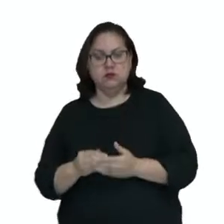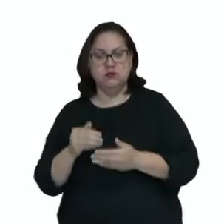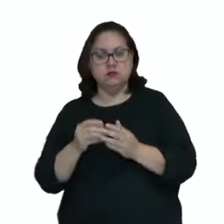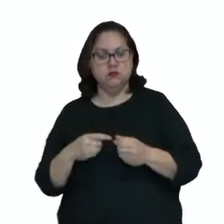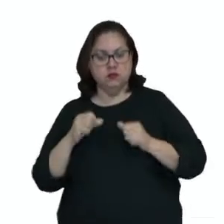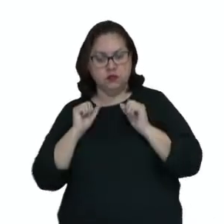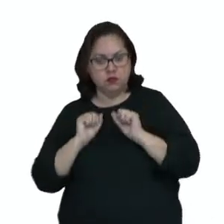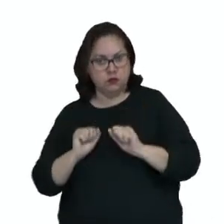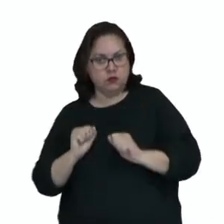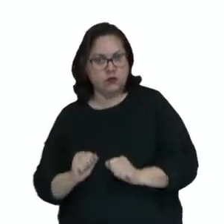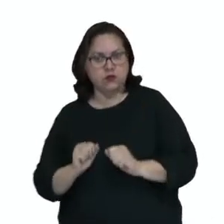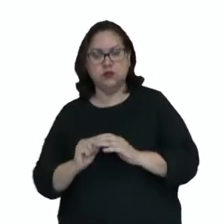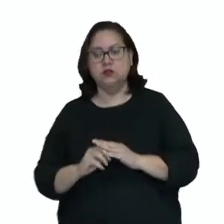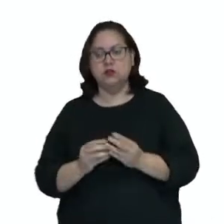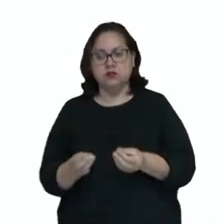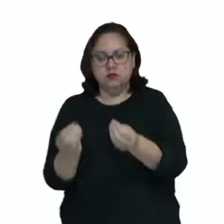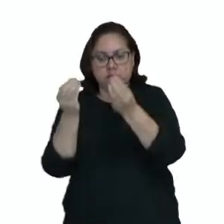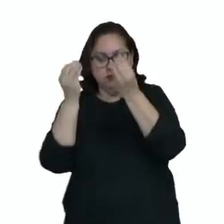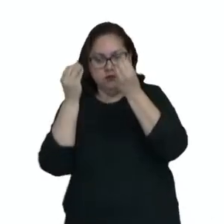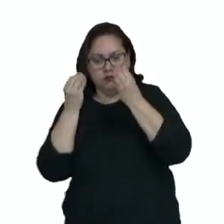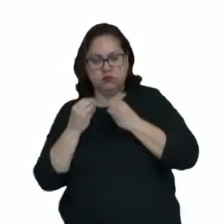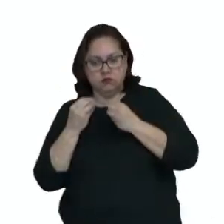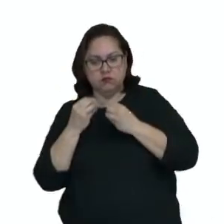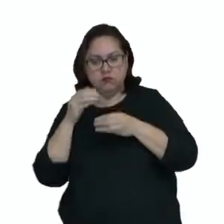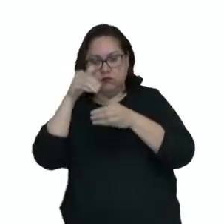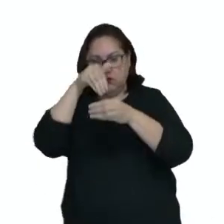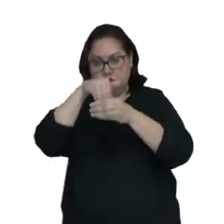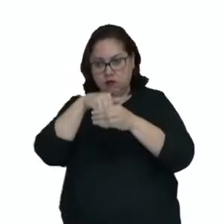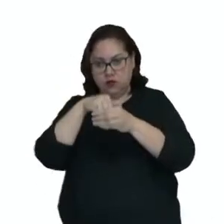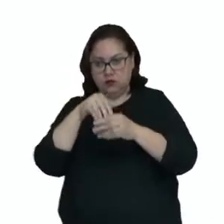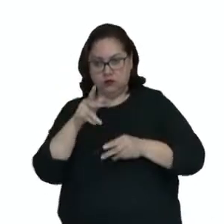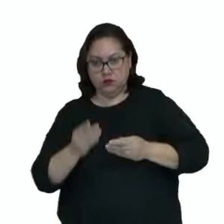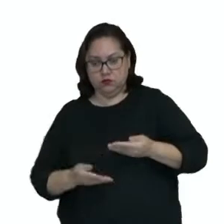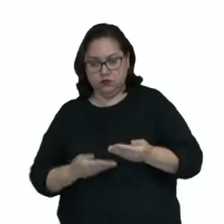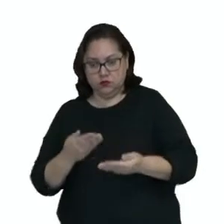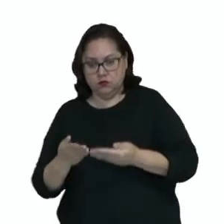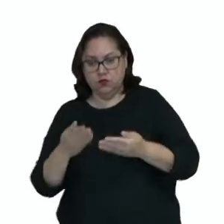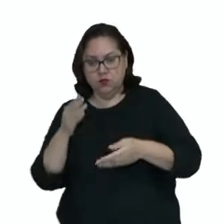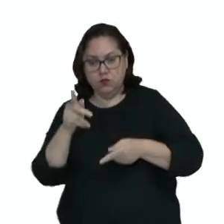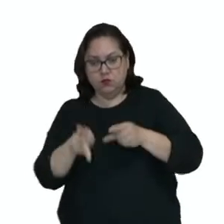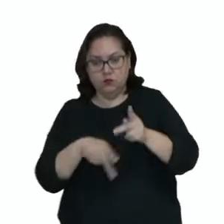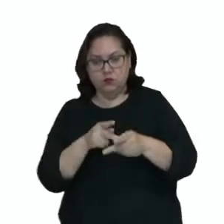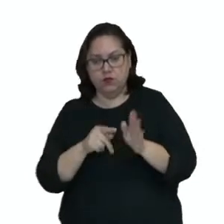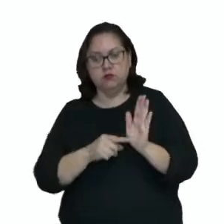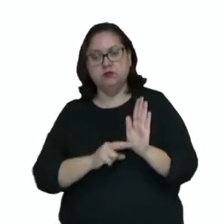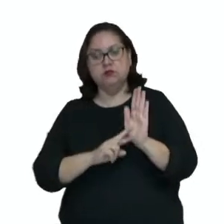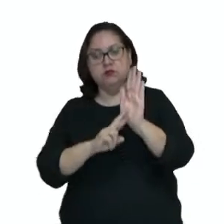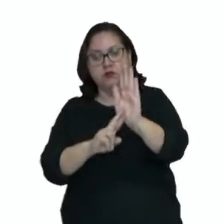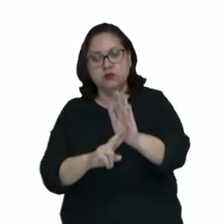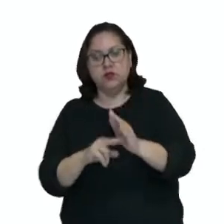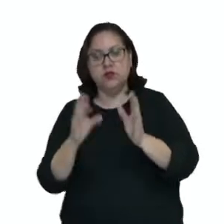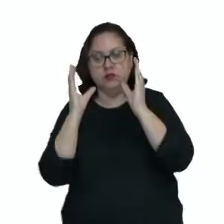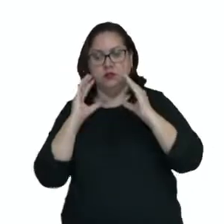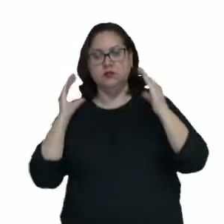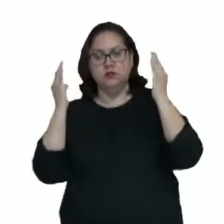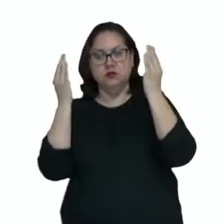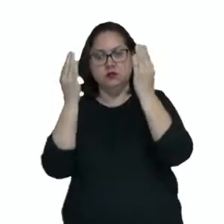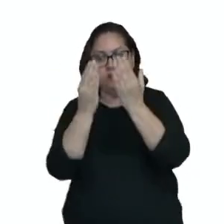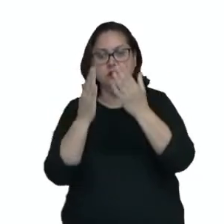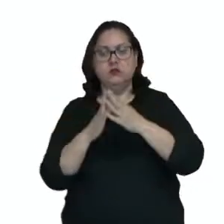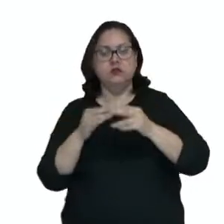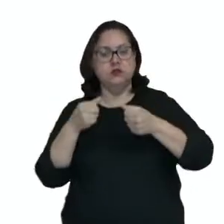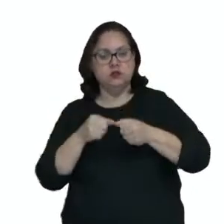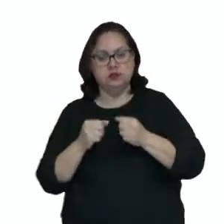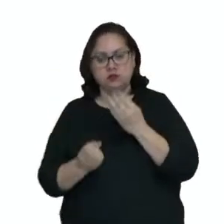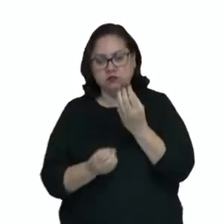de poderes que lhes foram delegados pelos cidadãos para representá-los nas assembleias e sessões onde